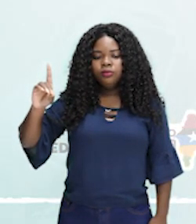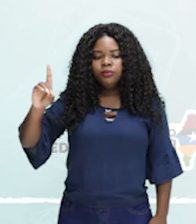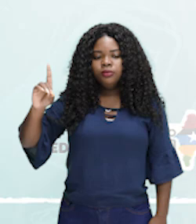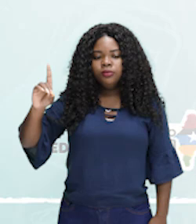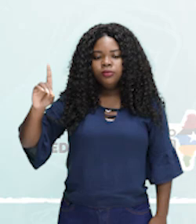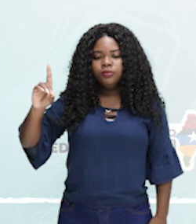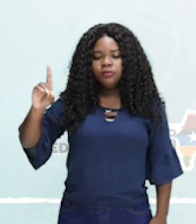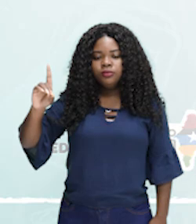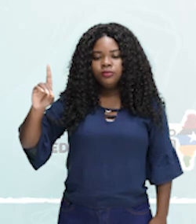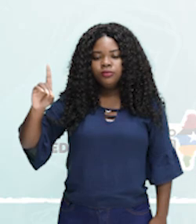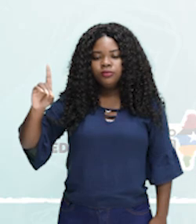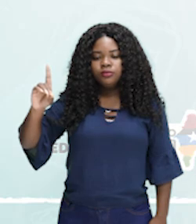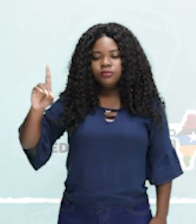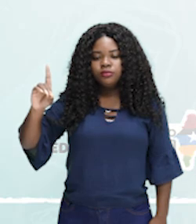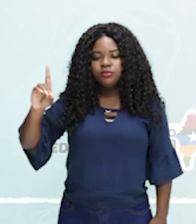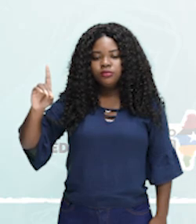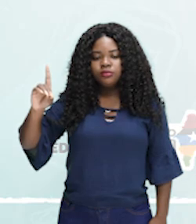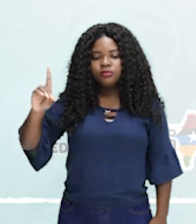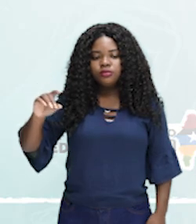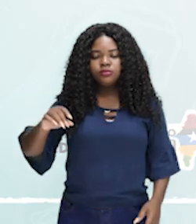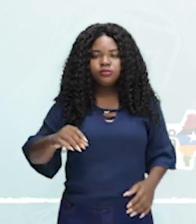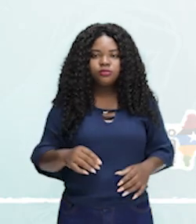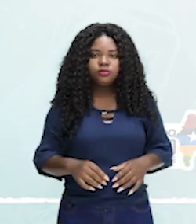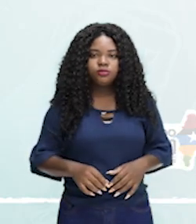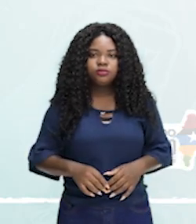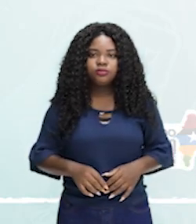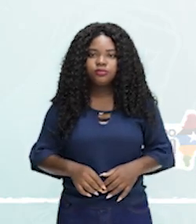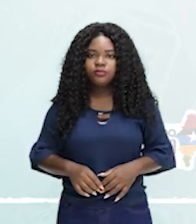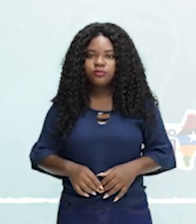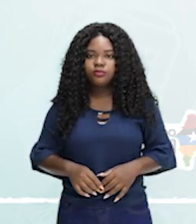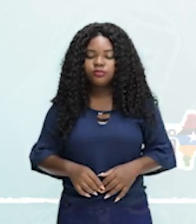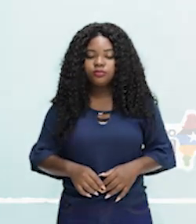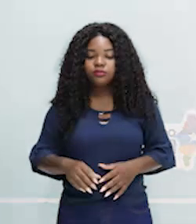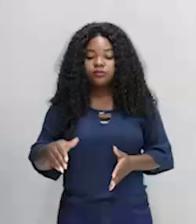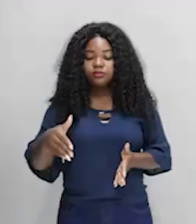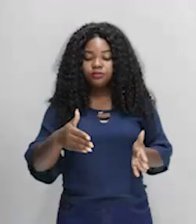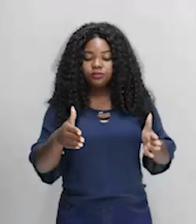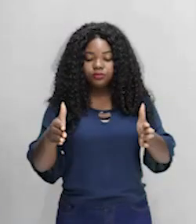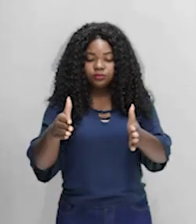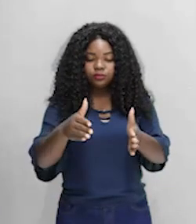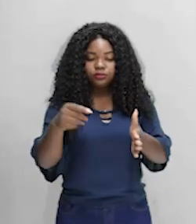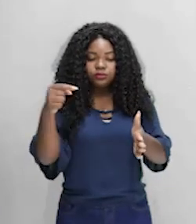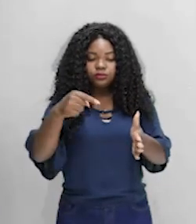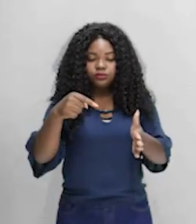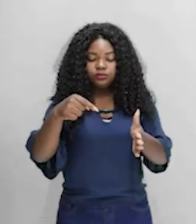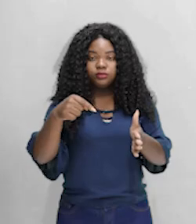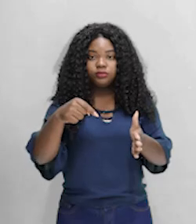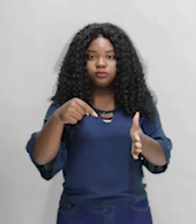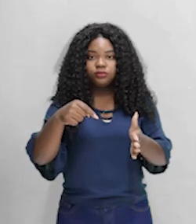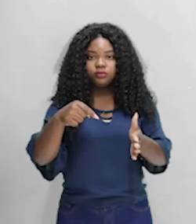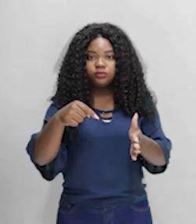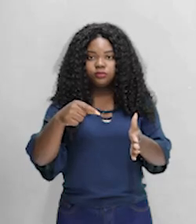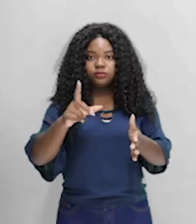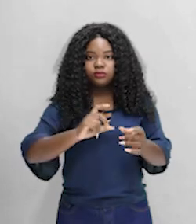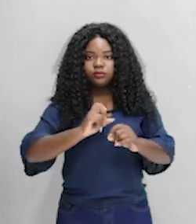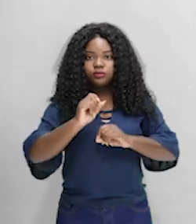de papel e celulose. Olha só. Então, esse rio, em um certo ponto,